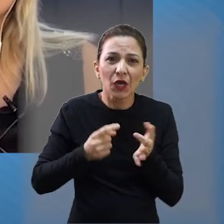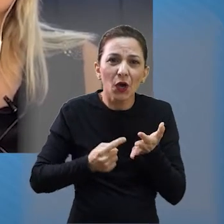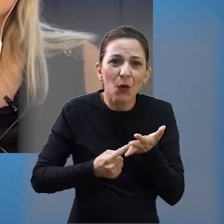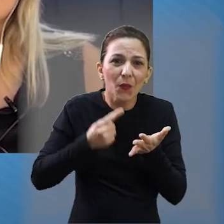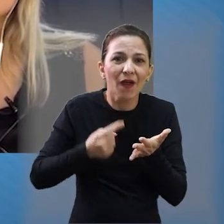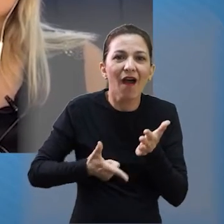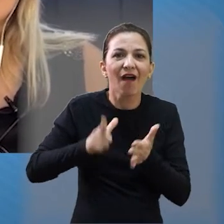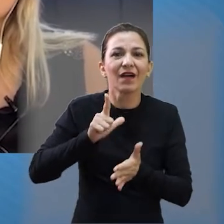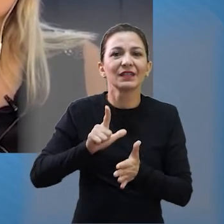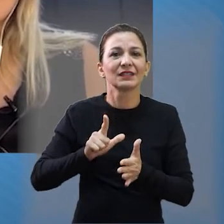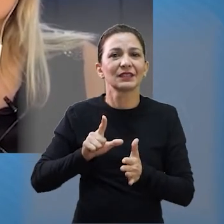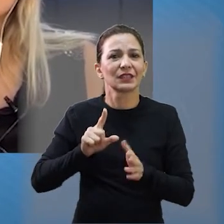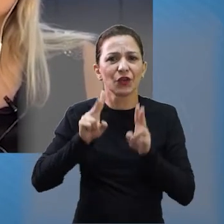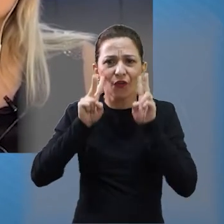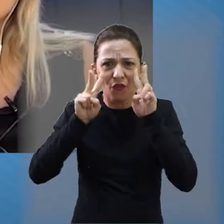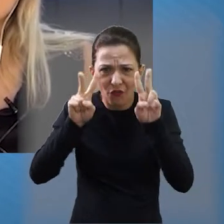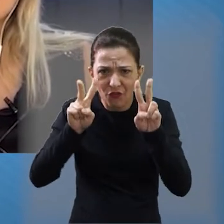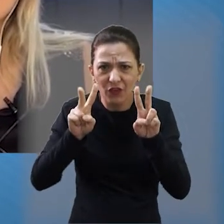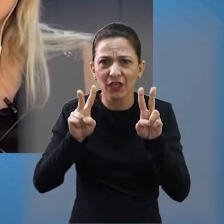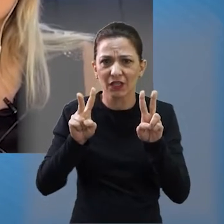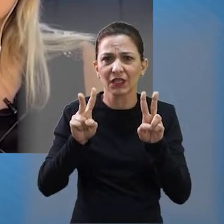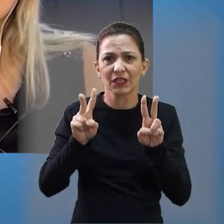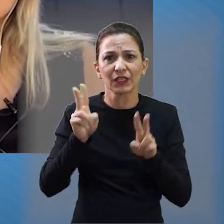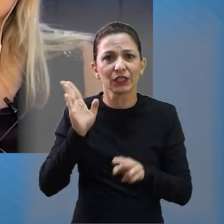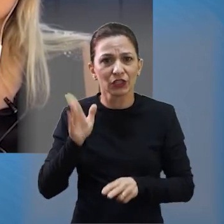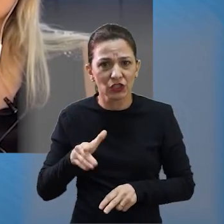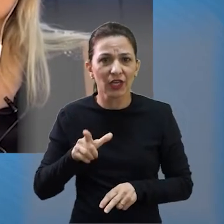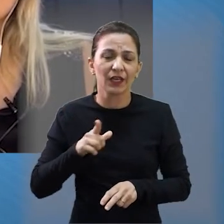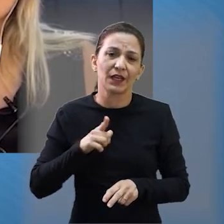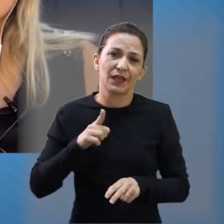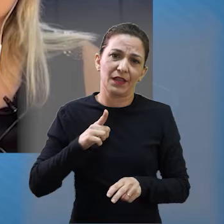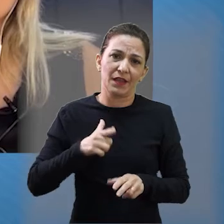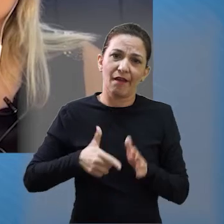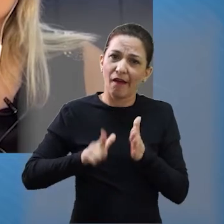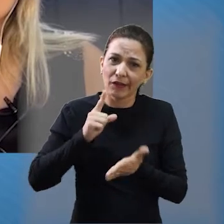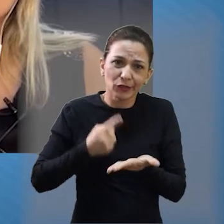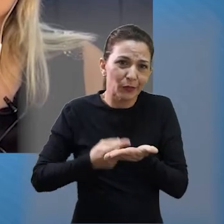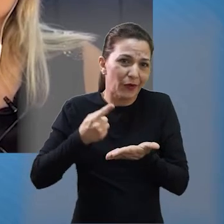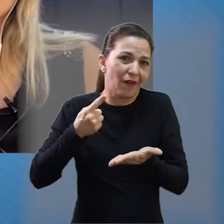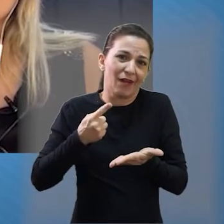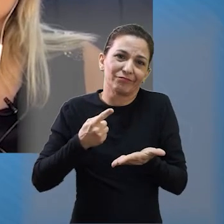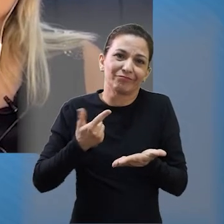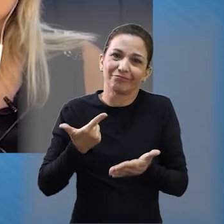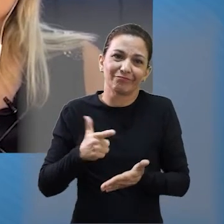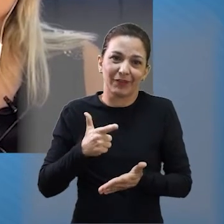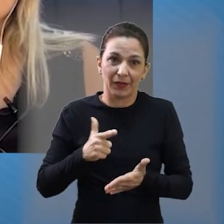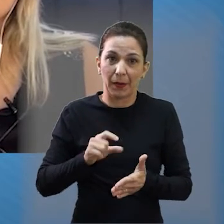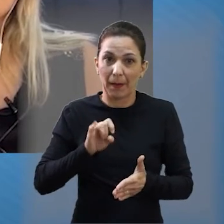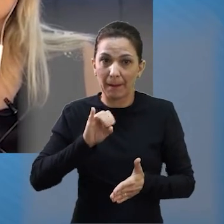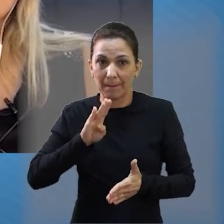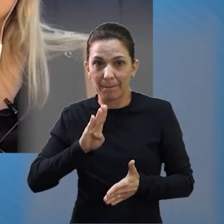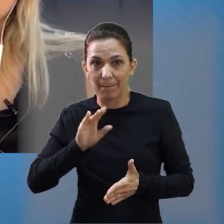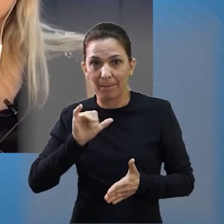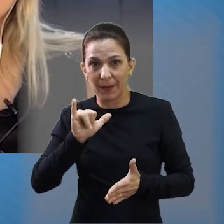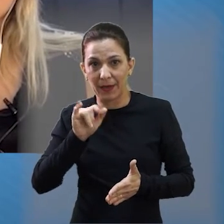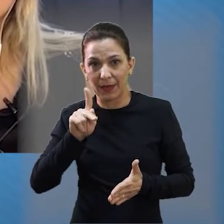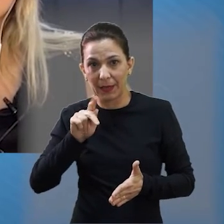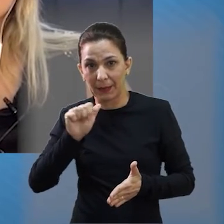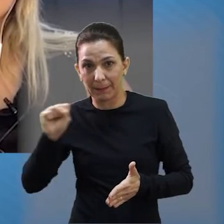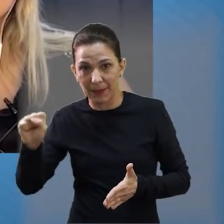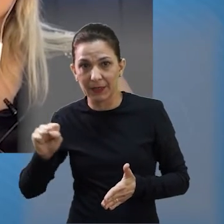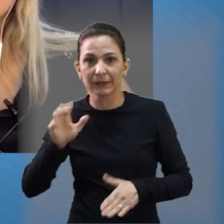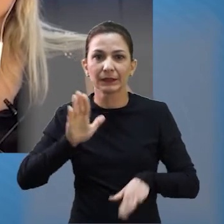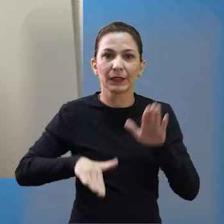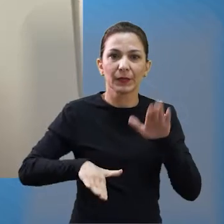têm perda fetal, né? Eu já acompanhei muitas gestantes que engravidaram sem programação pós-cirurgia bariátrica, e é interessante